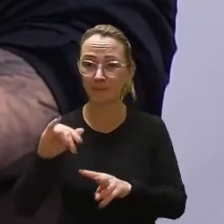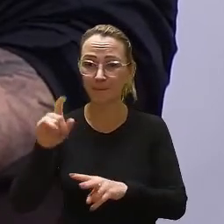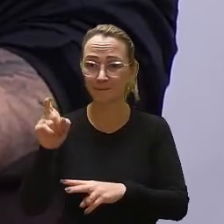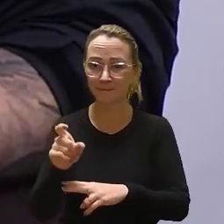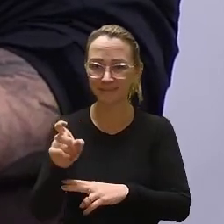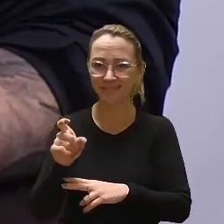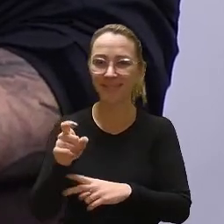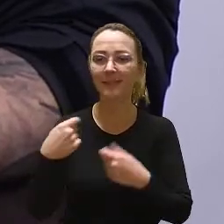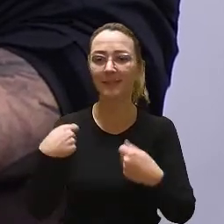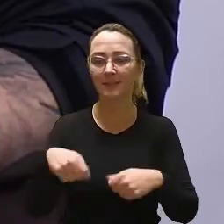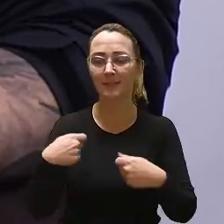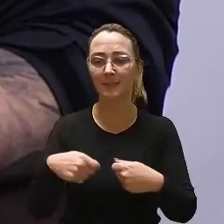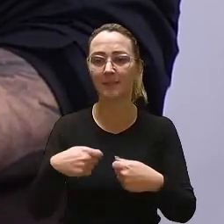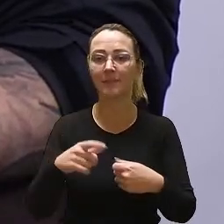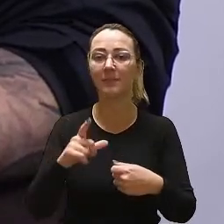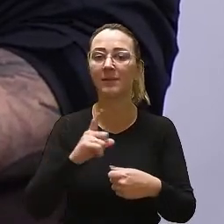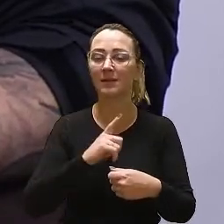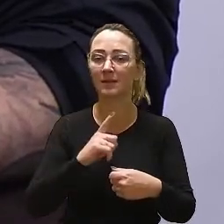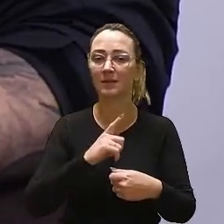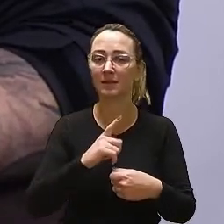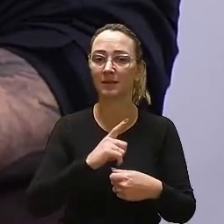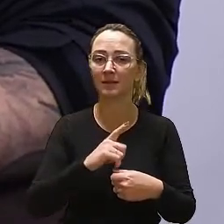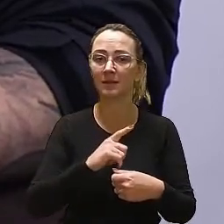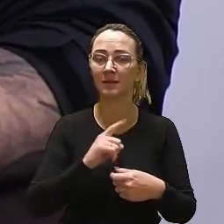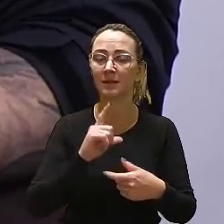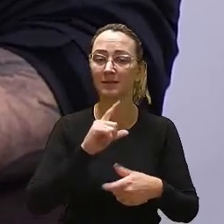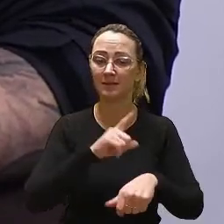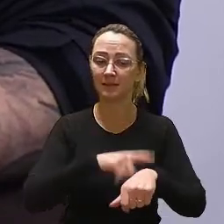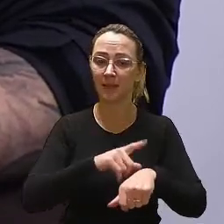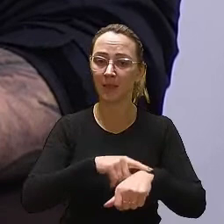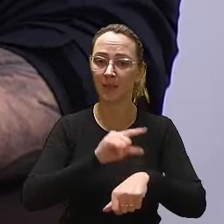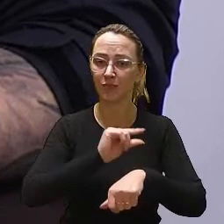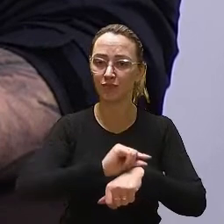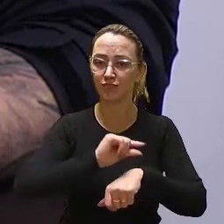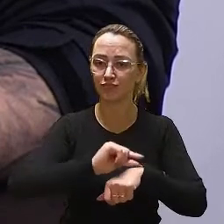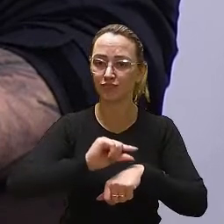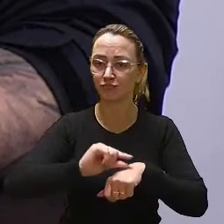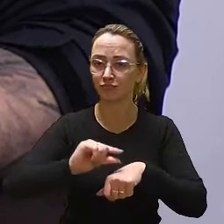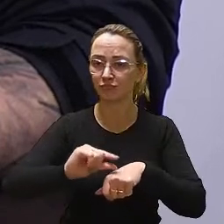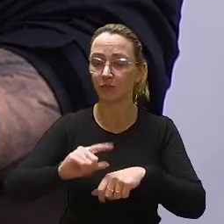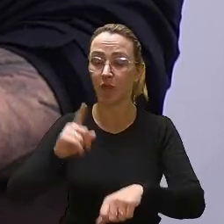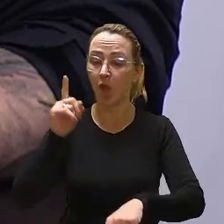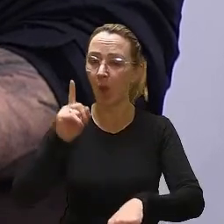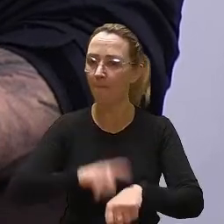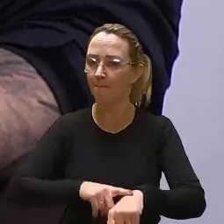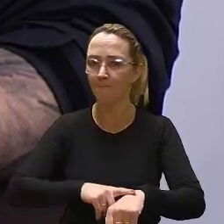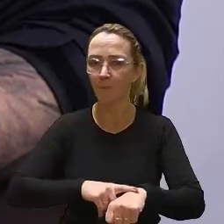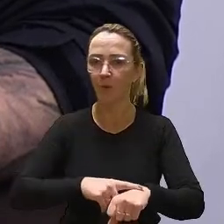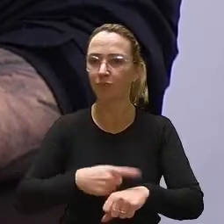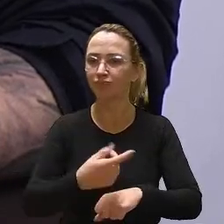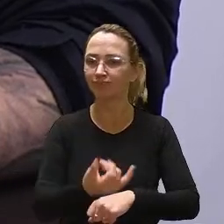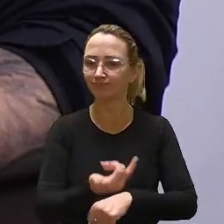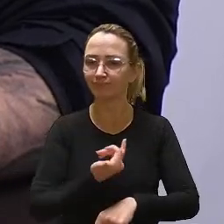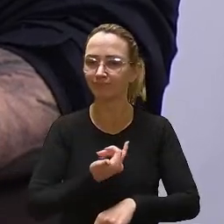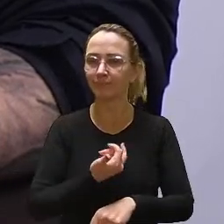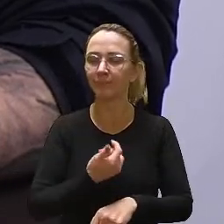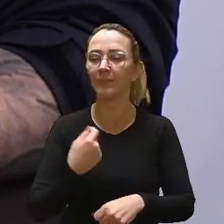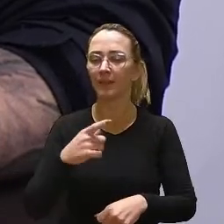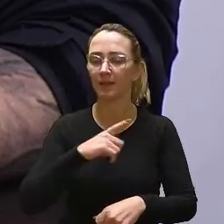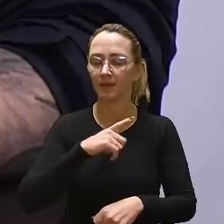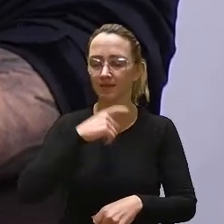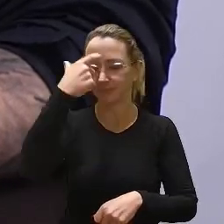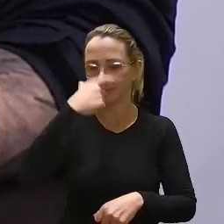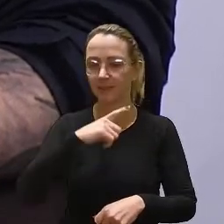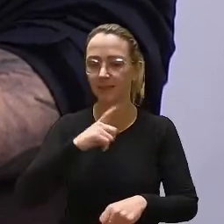sejam liberados com uma escala gradual de tempo, notificando a vítima no ato e que essa vítima tenha um tempo